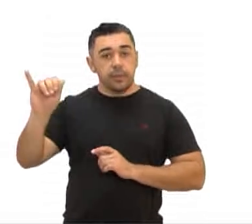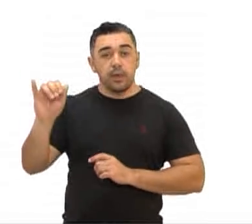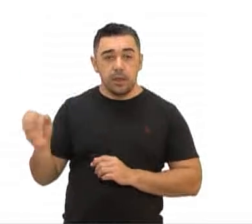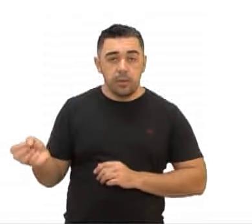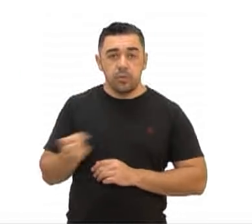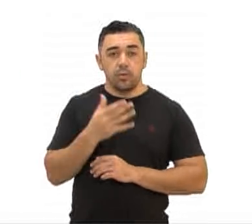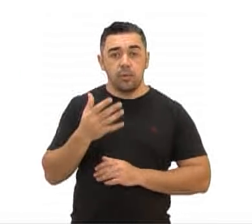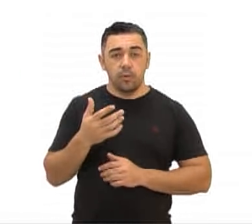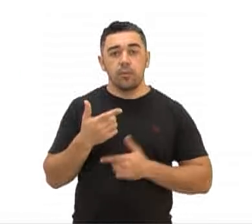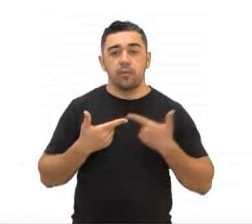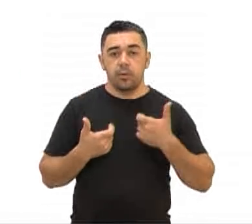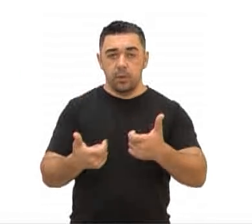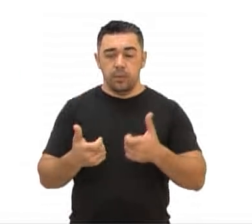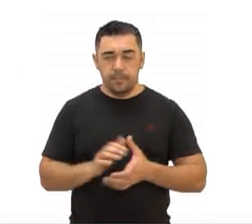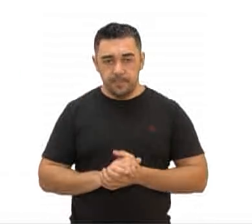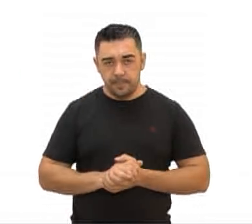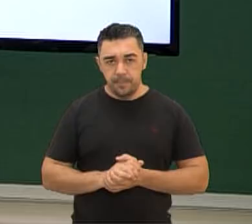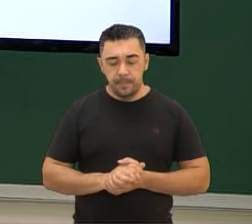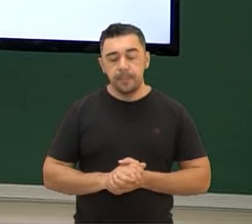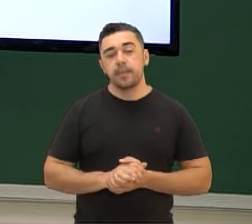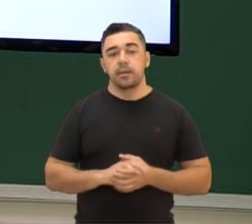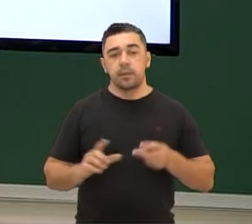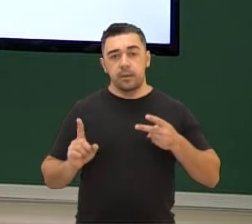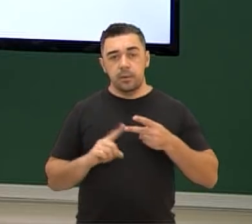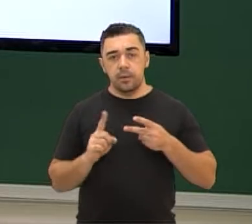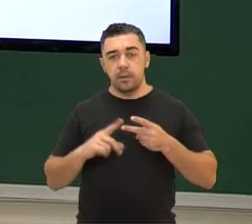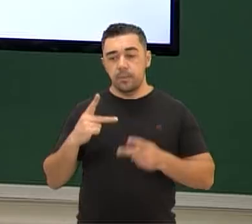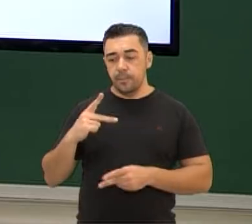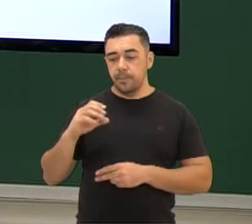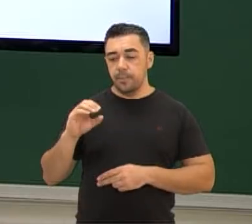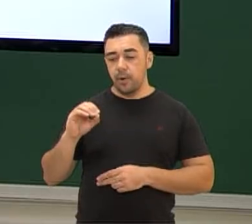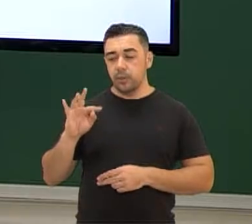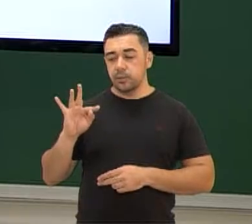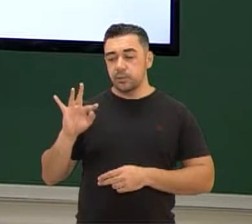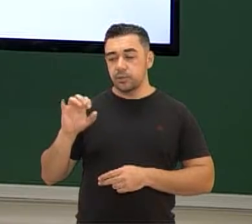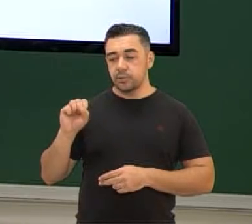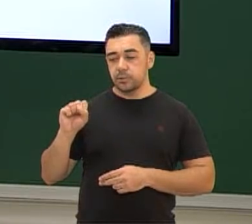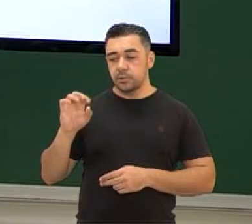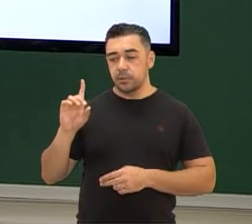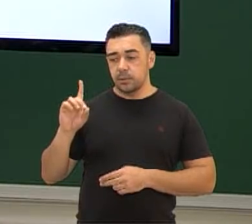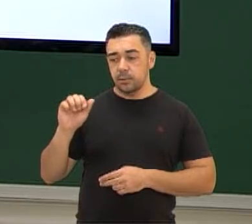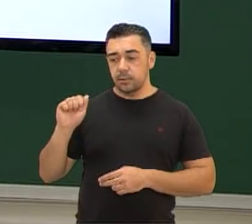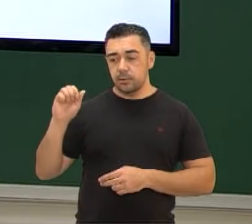Então, primeiro acordo. E Potsdam, olha na sua tela de novo. Potsdam,